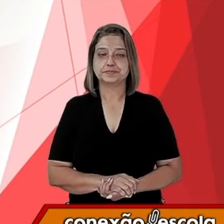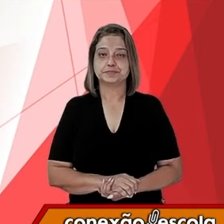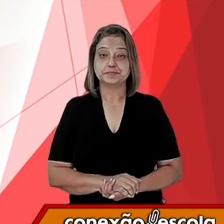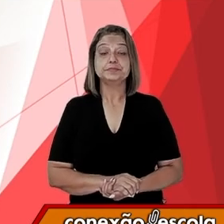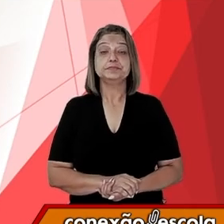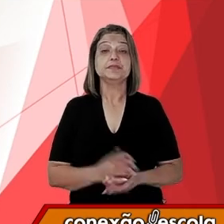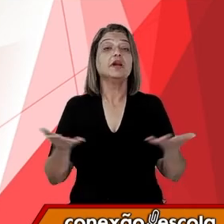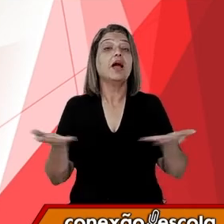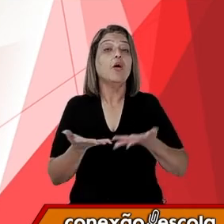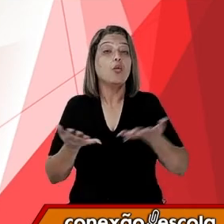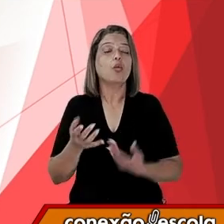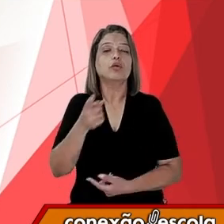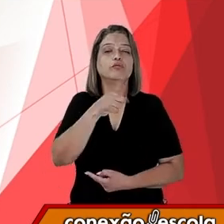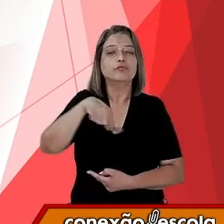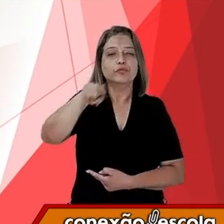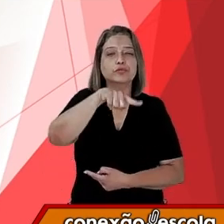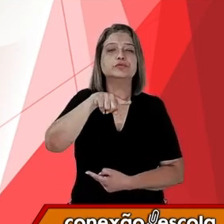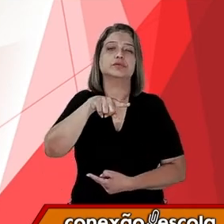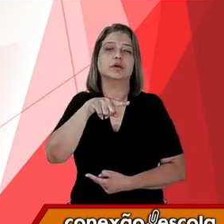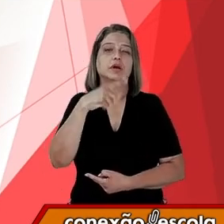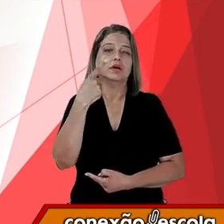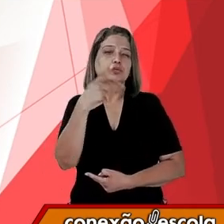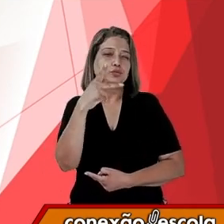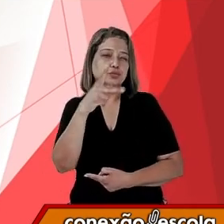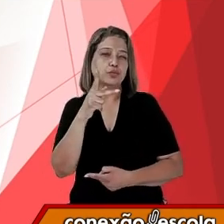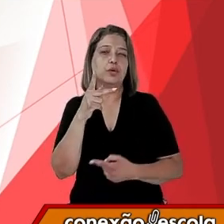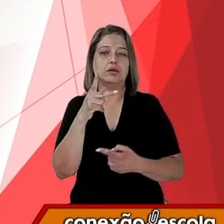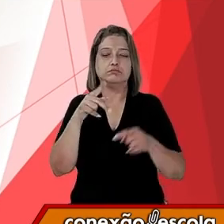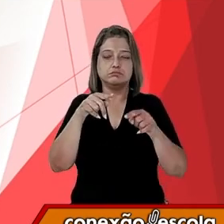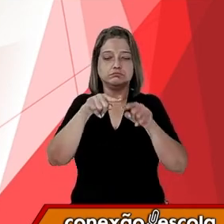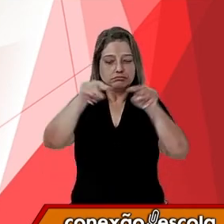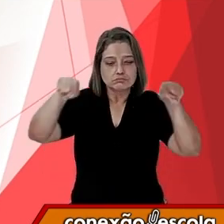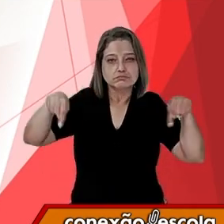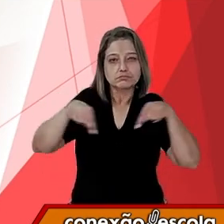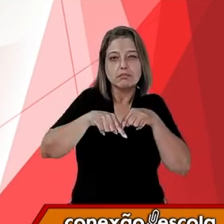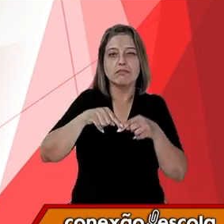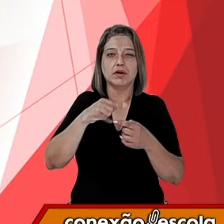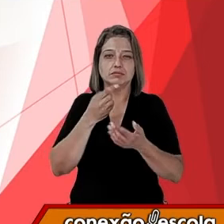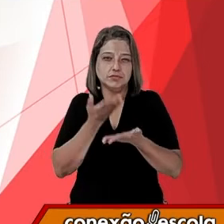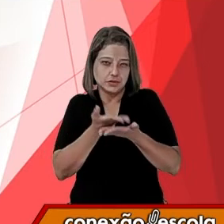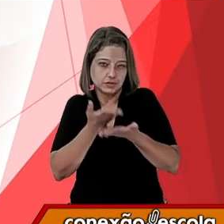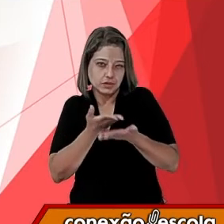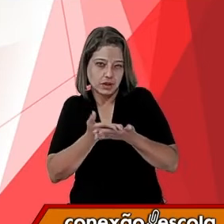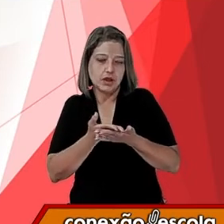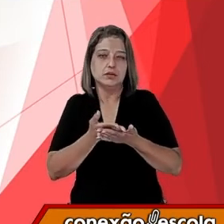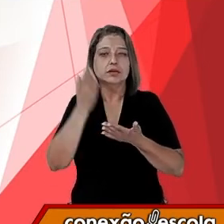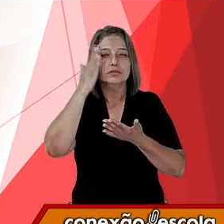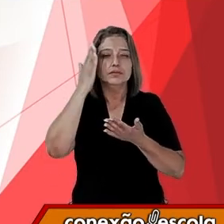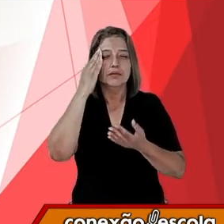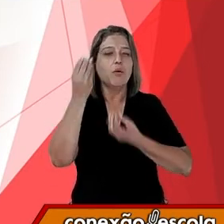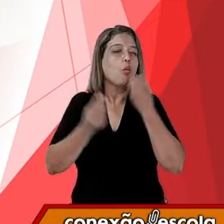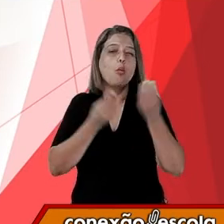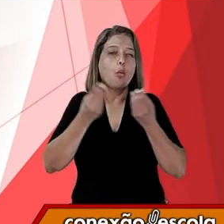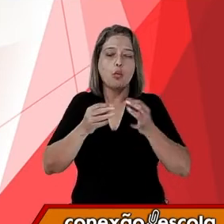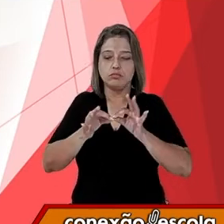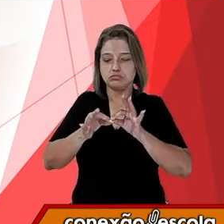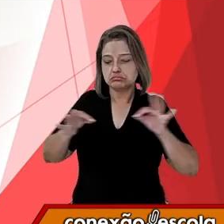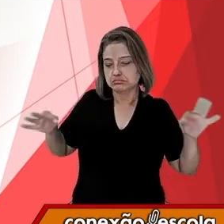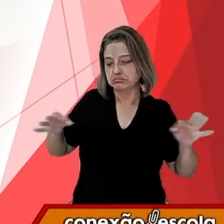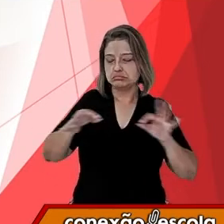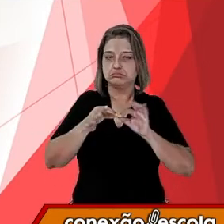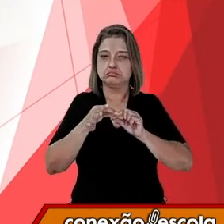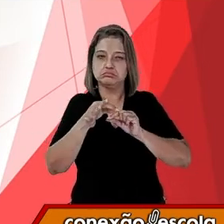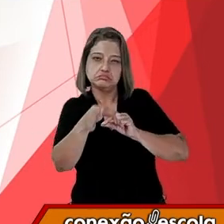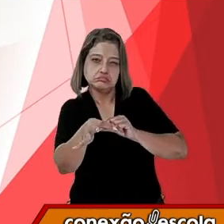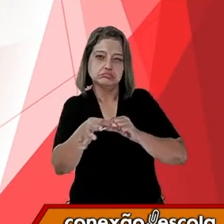Realize a medida de uma das dimensões da sala de aula. Comprimento ou largura, você que sabe, você